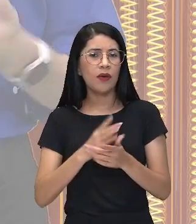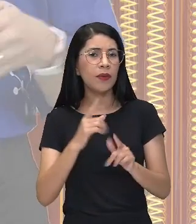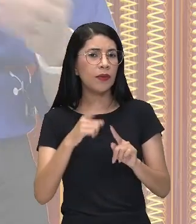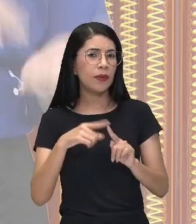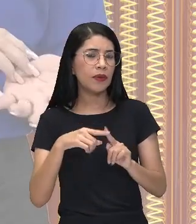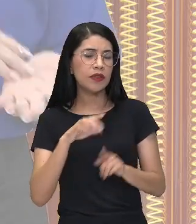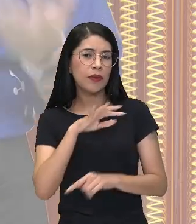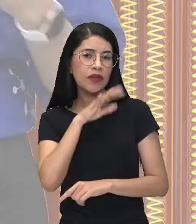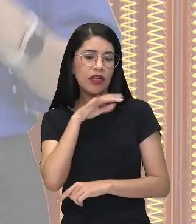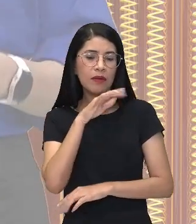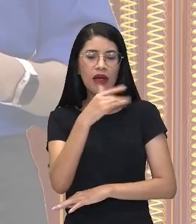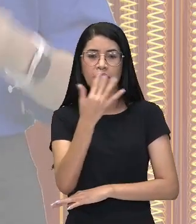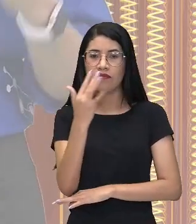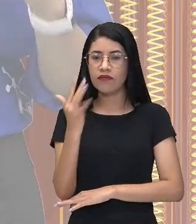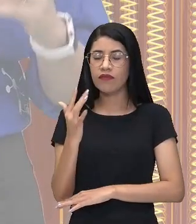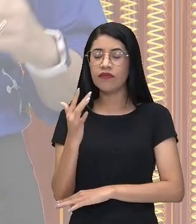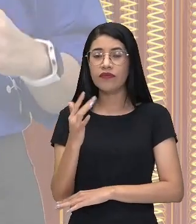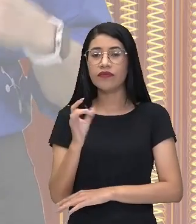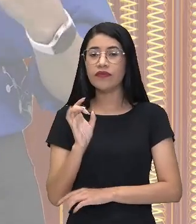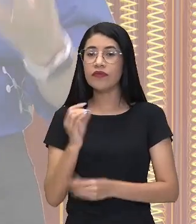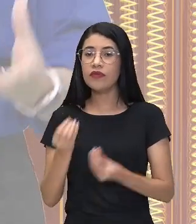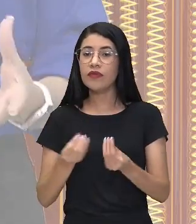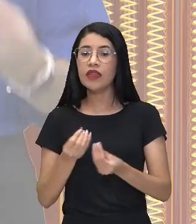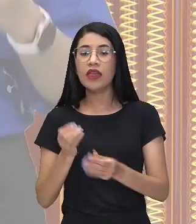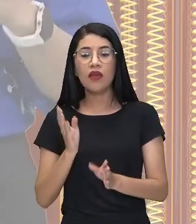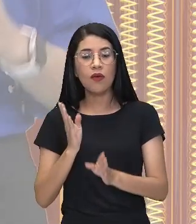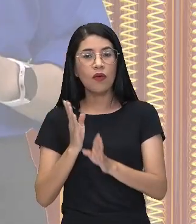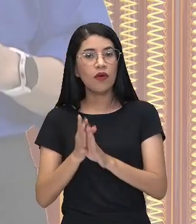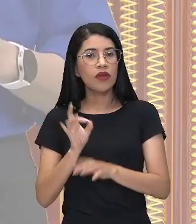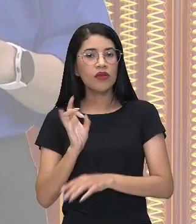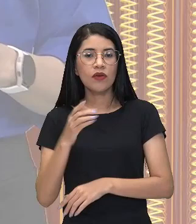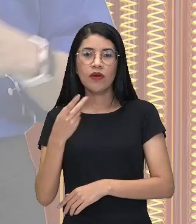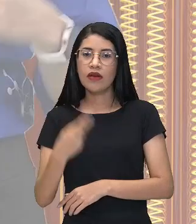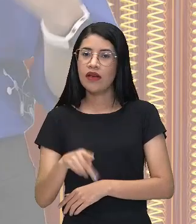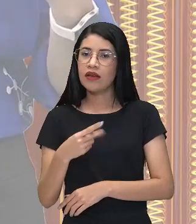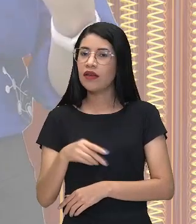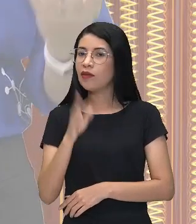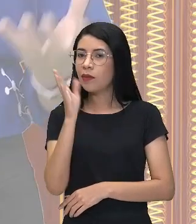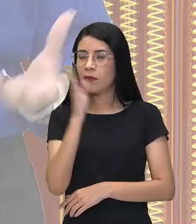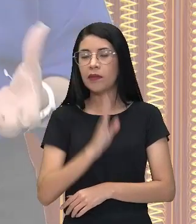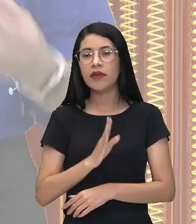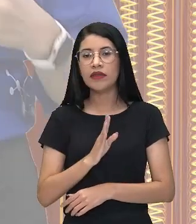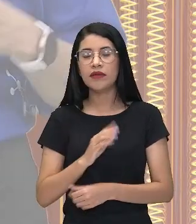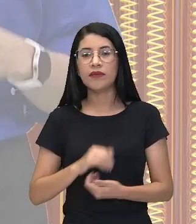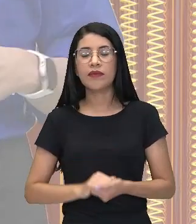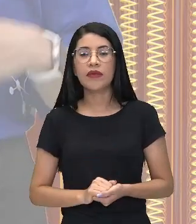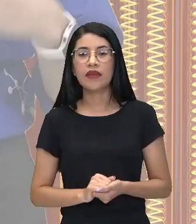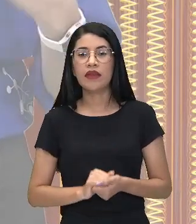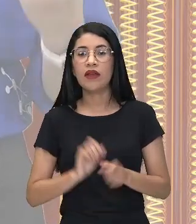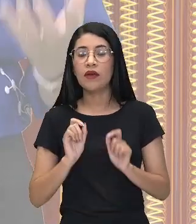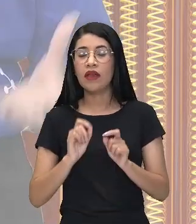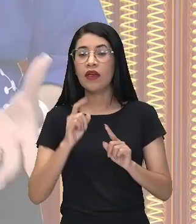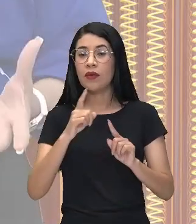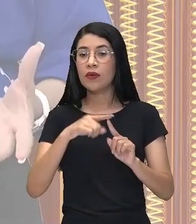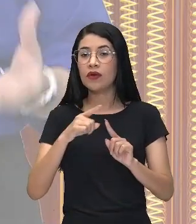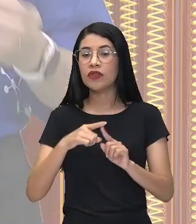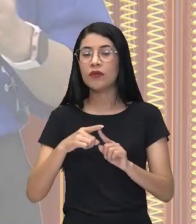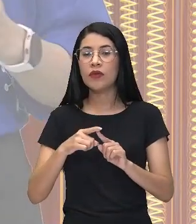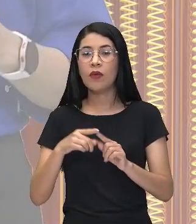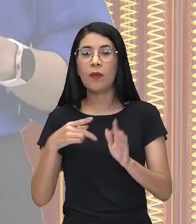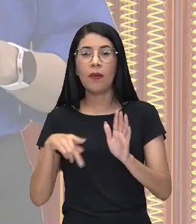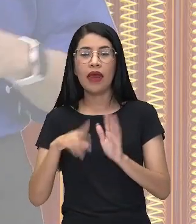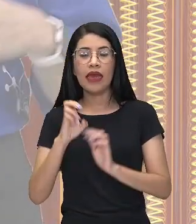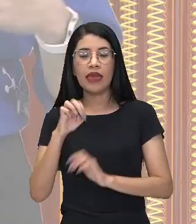são espécies vegetais e animais que somente são encontradas nesse território, que são as espécies